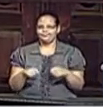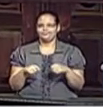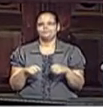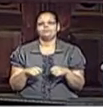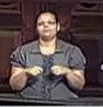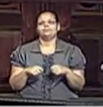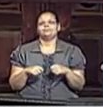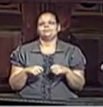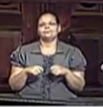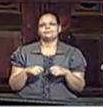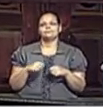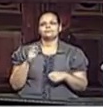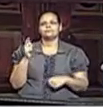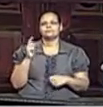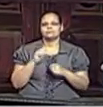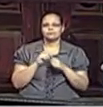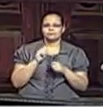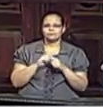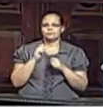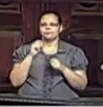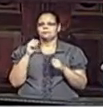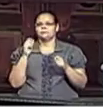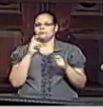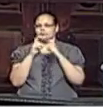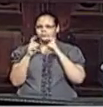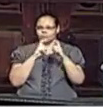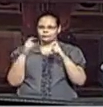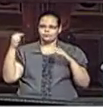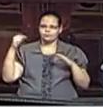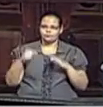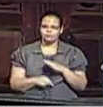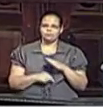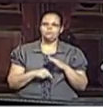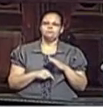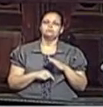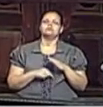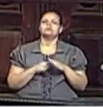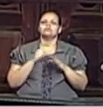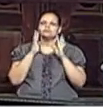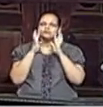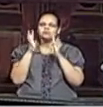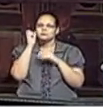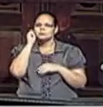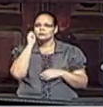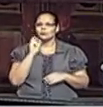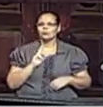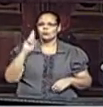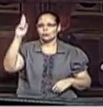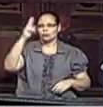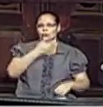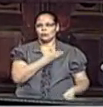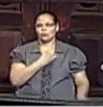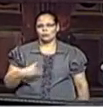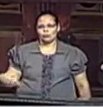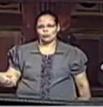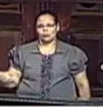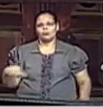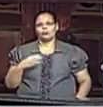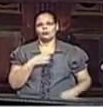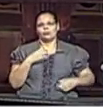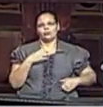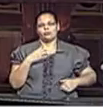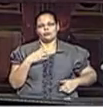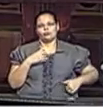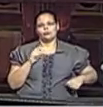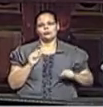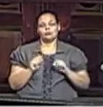condições adequadas para fazer uma discussão profunda, para ouvir com profundidade os representantes do governo, no